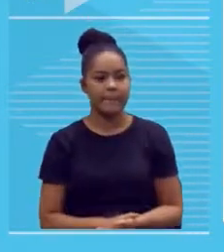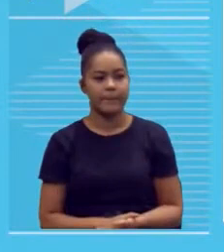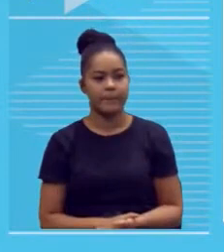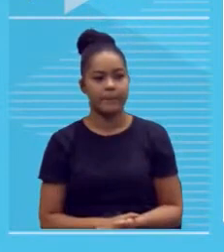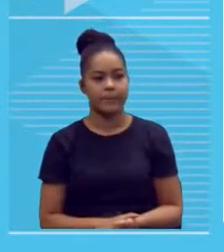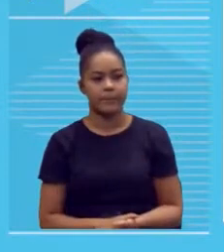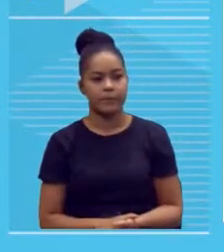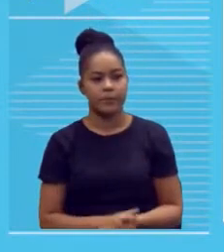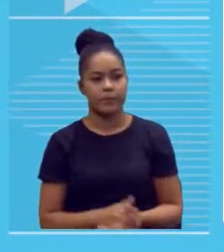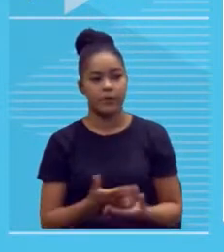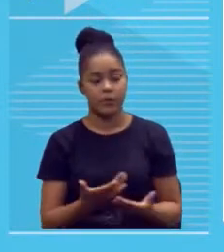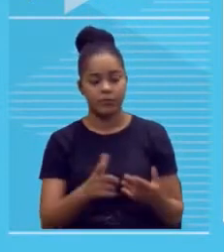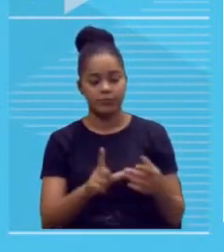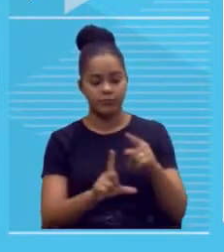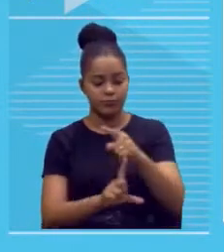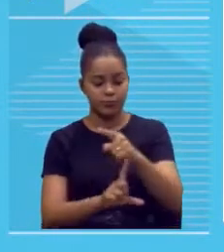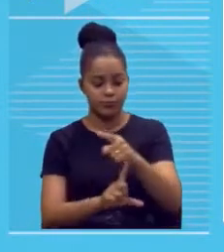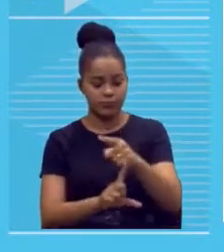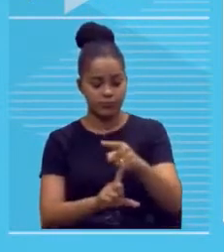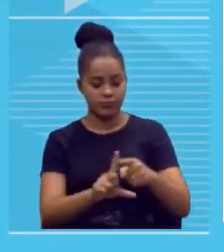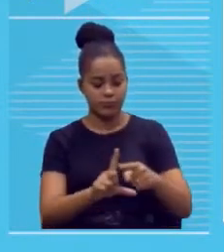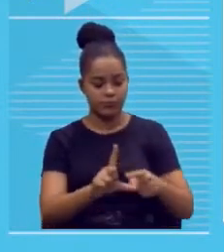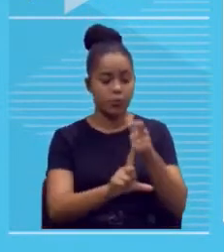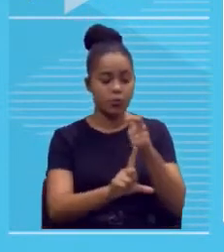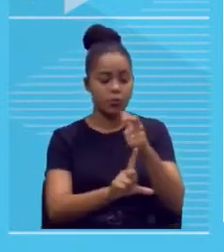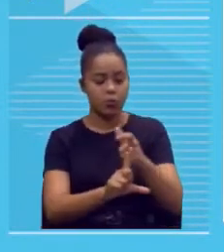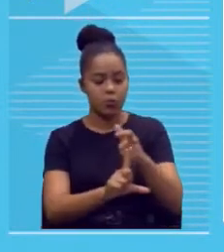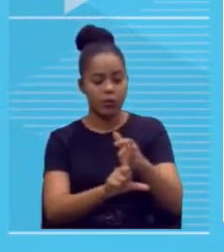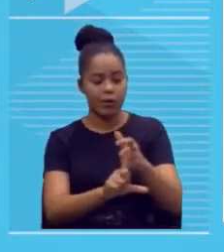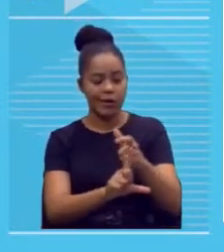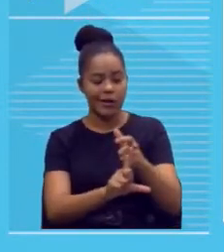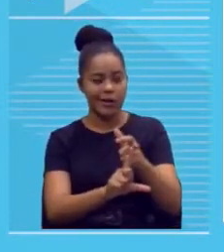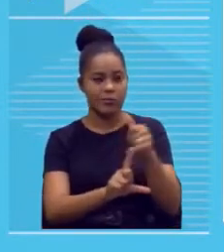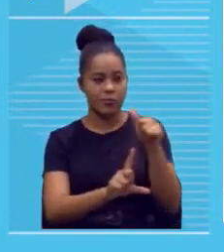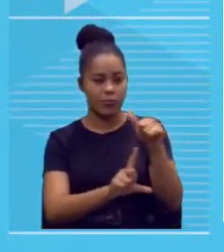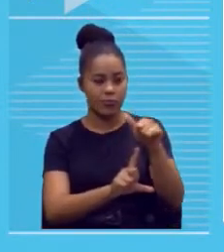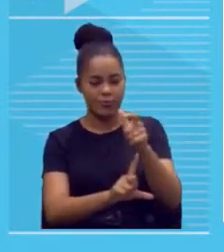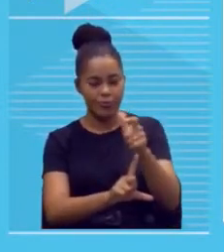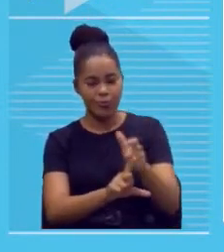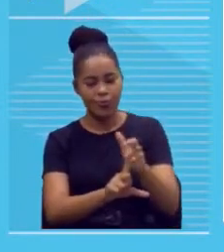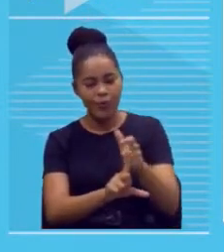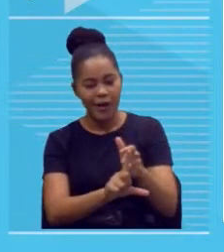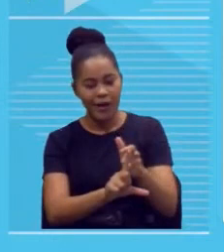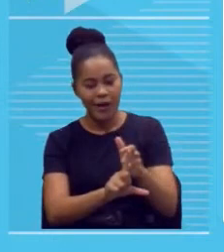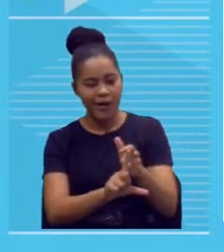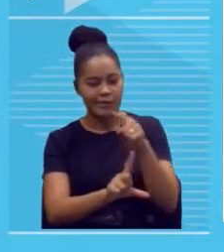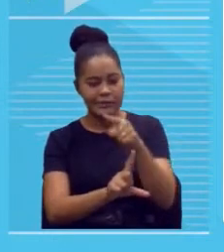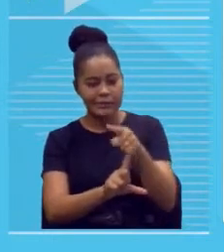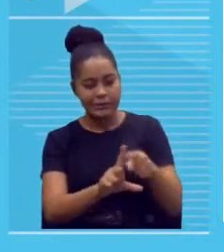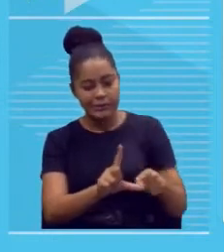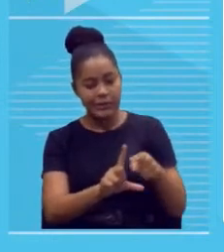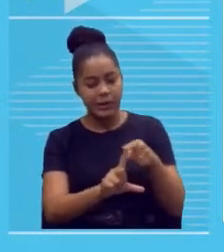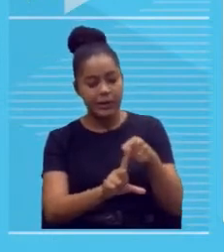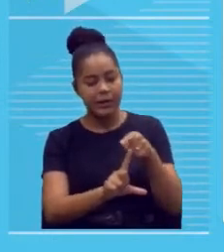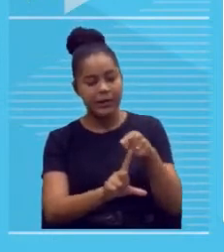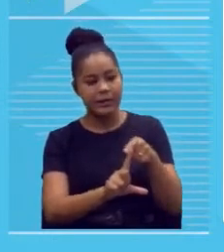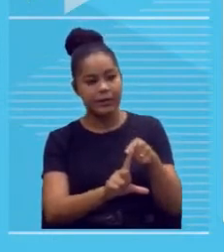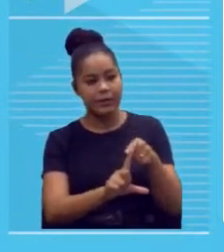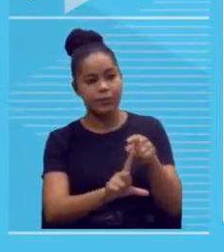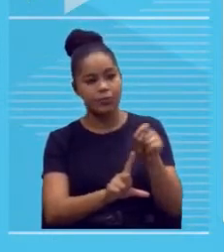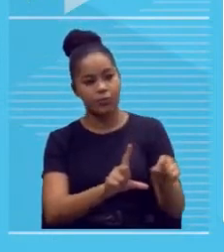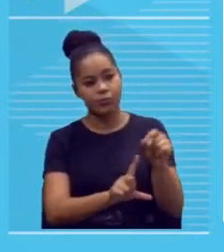que a reta corta o eixo Y, lá, professor,